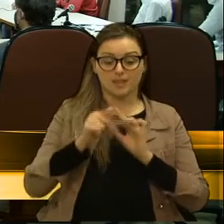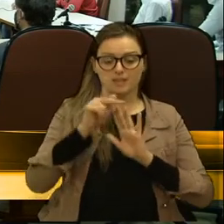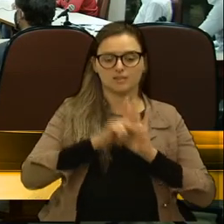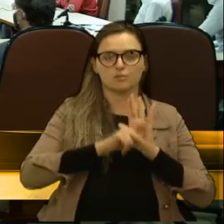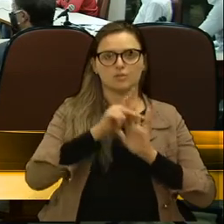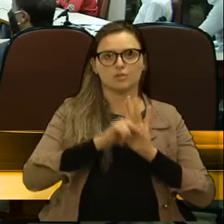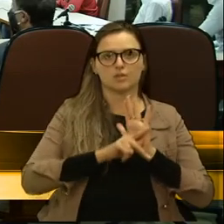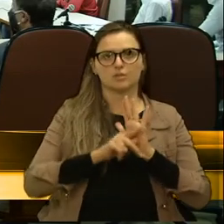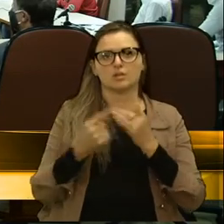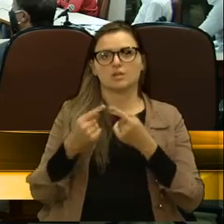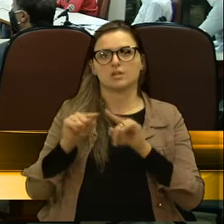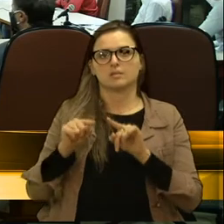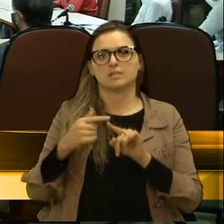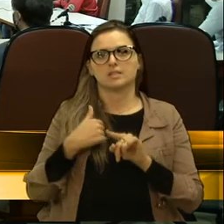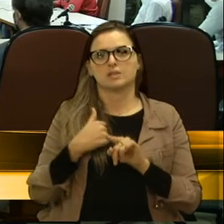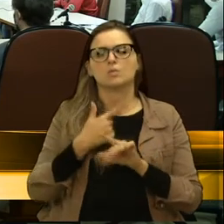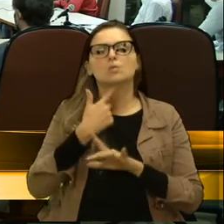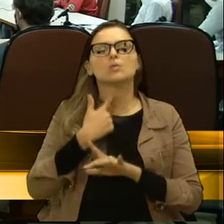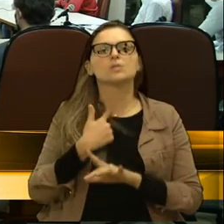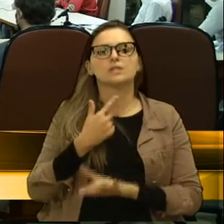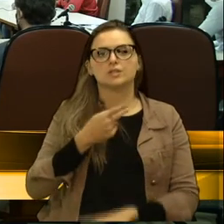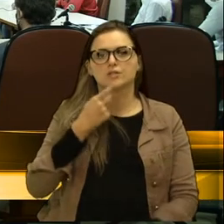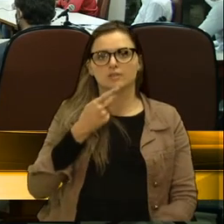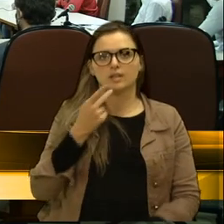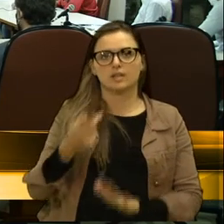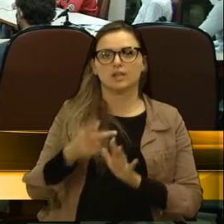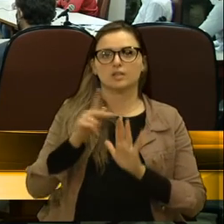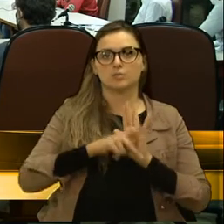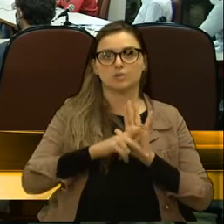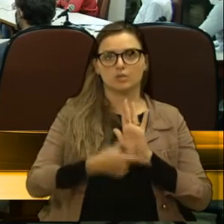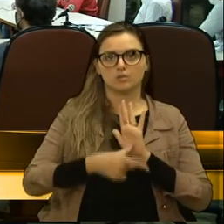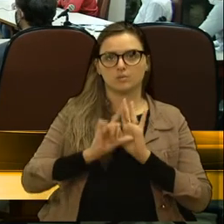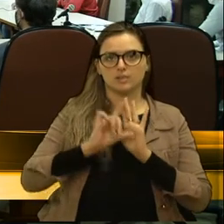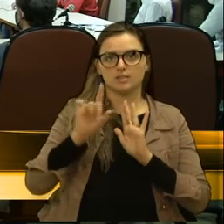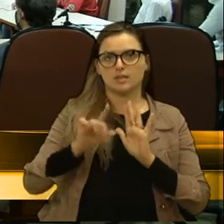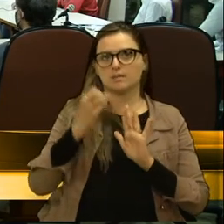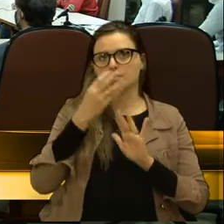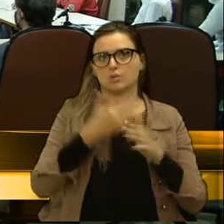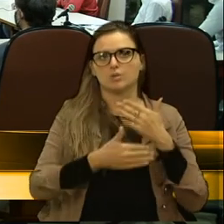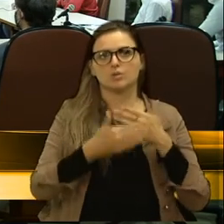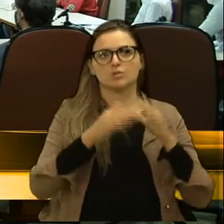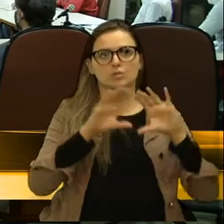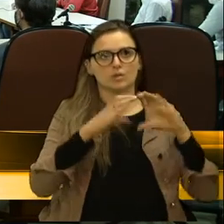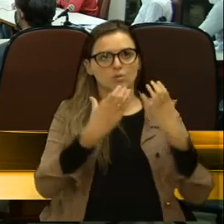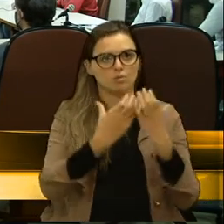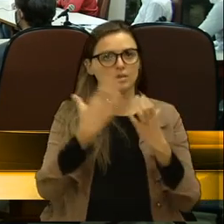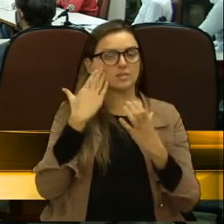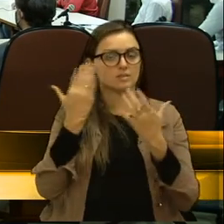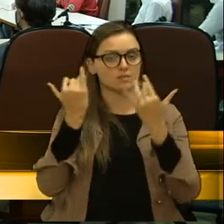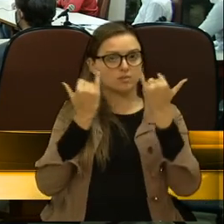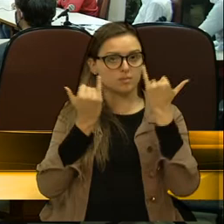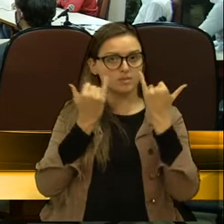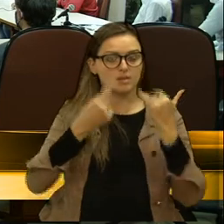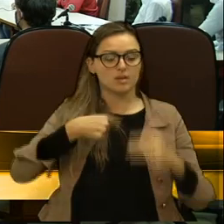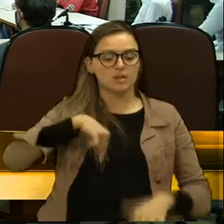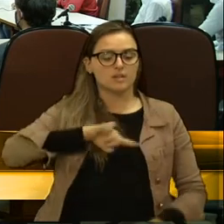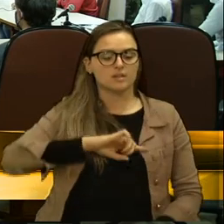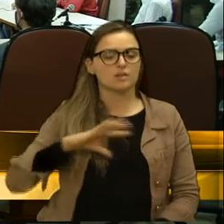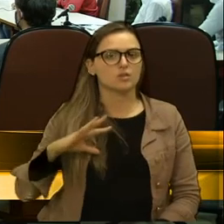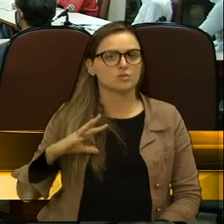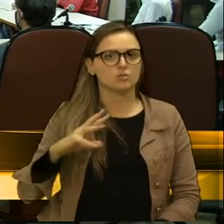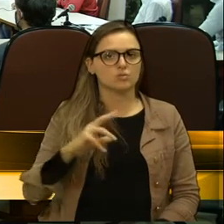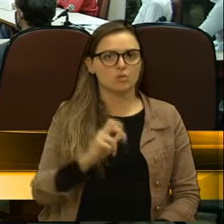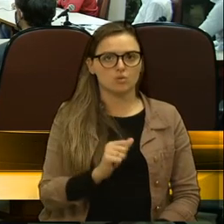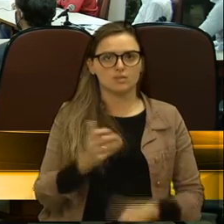mas eu também gostaria de citar que o anterior, é bom que a comunidade saiba que nós, todos,